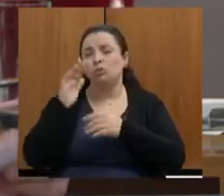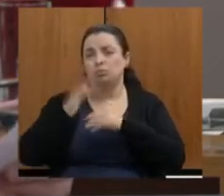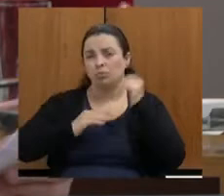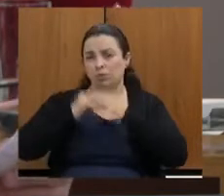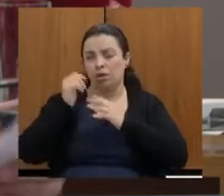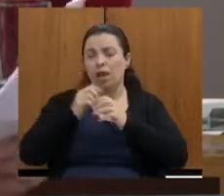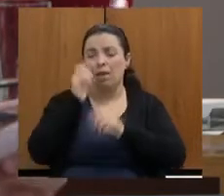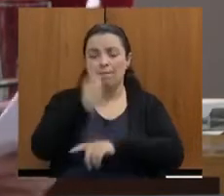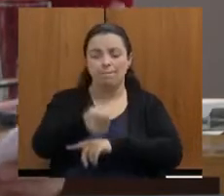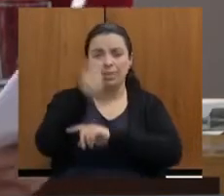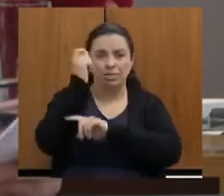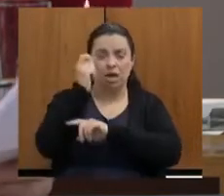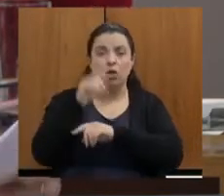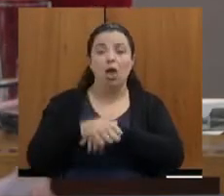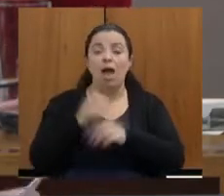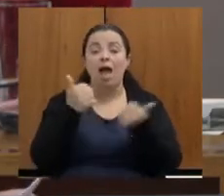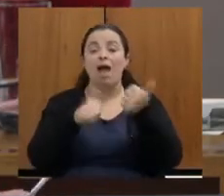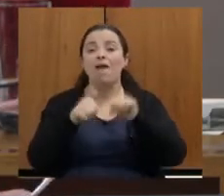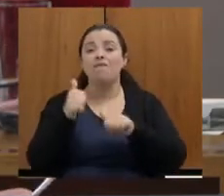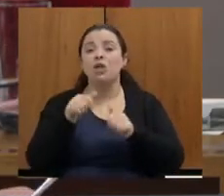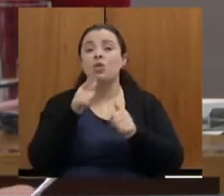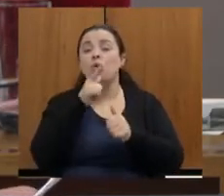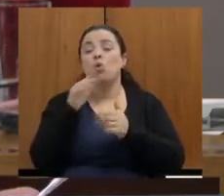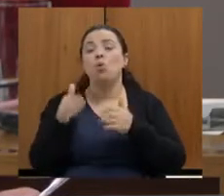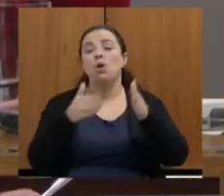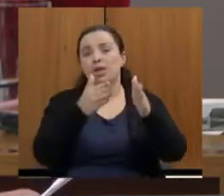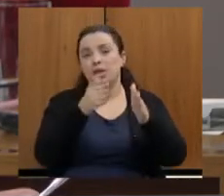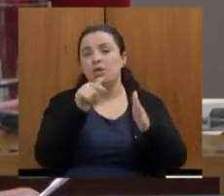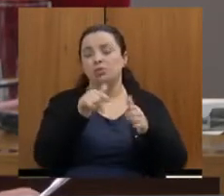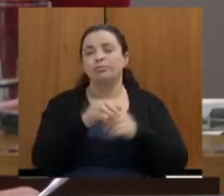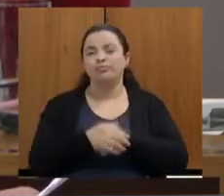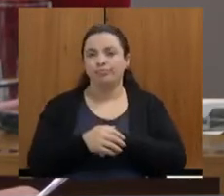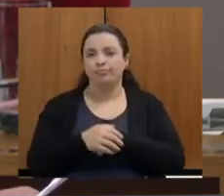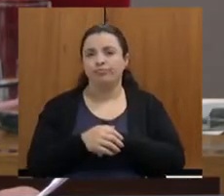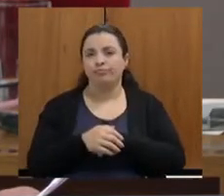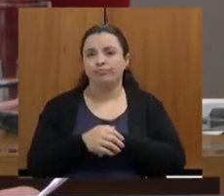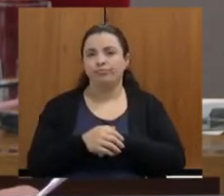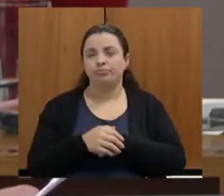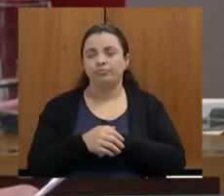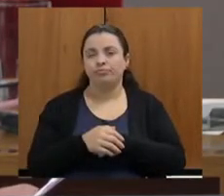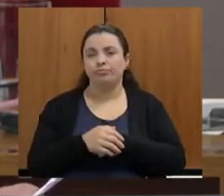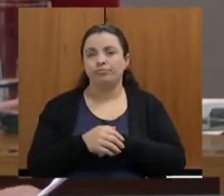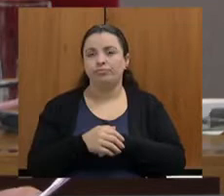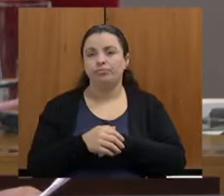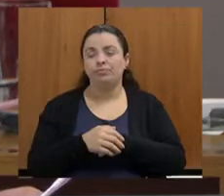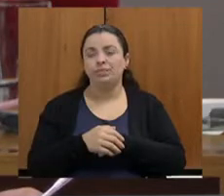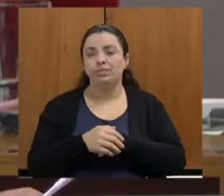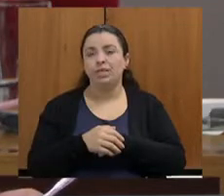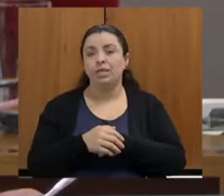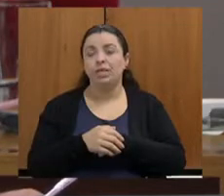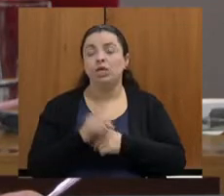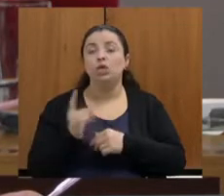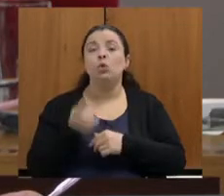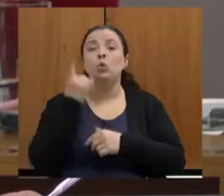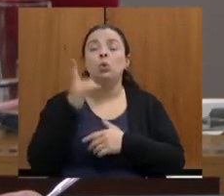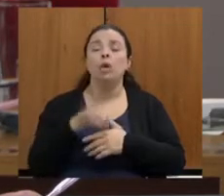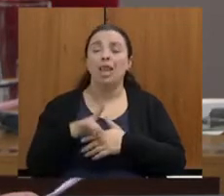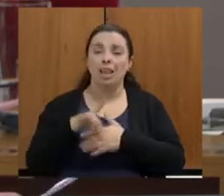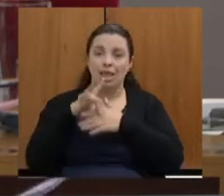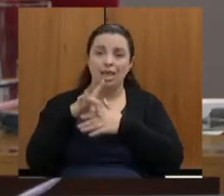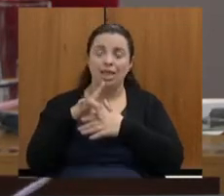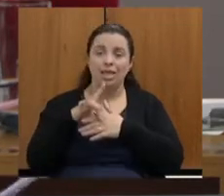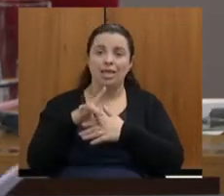esta parte mais lá no Espírito Santo e um duma das lideranças